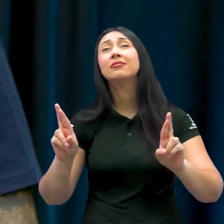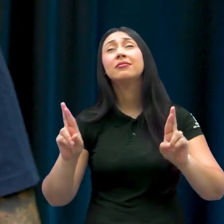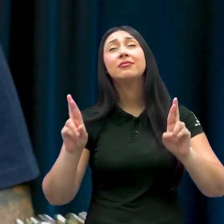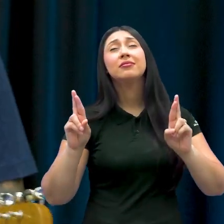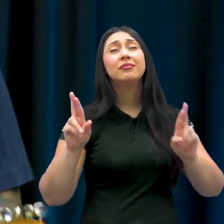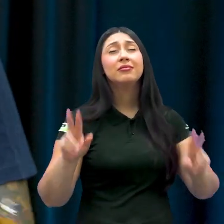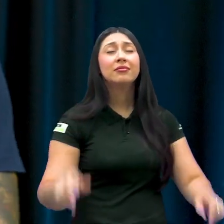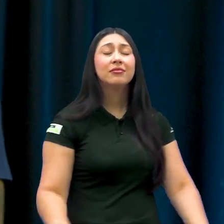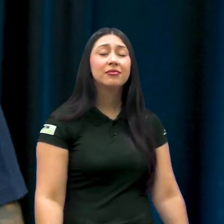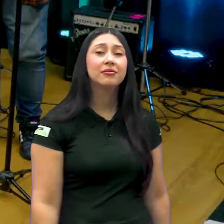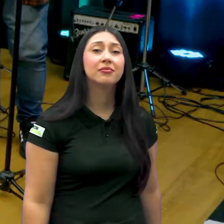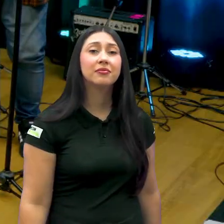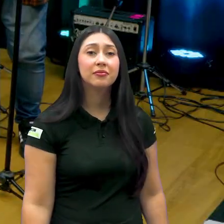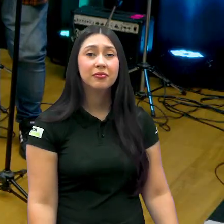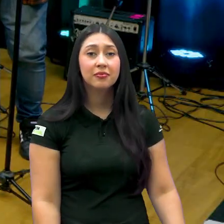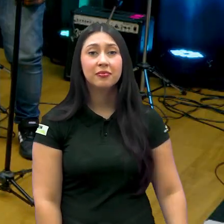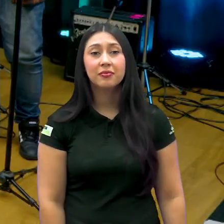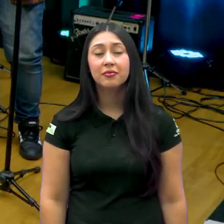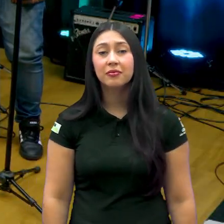luz.